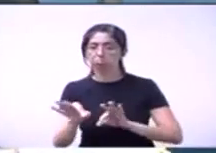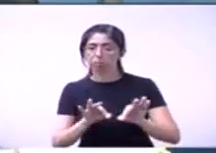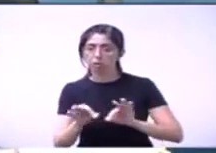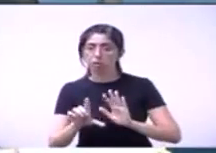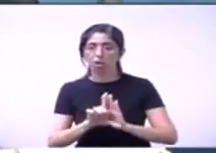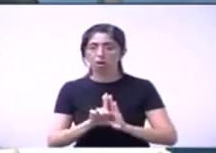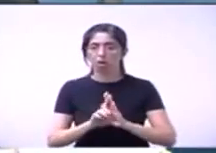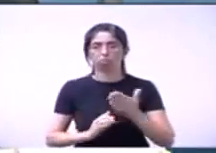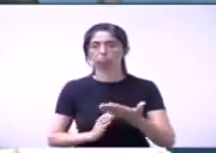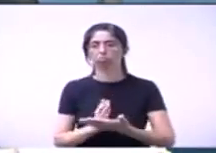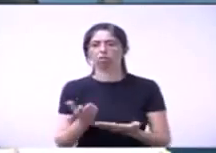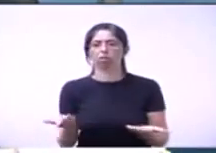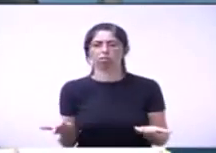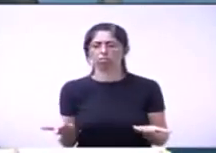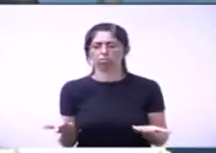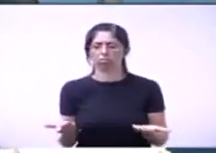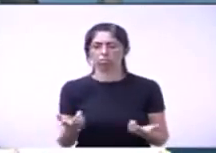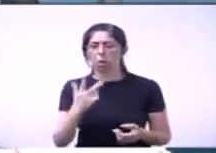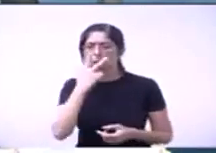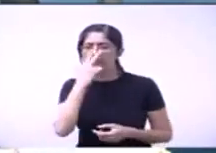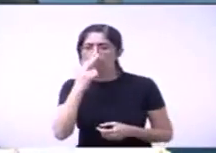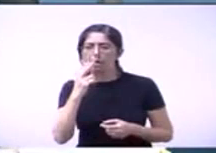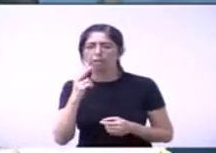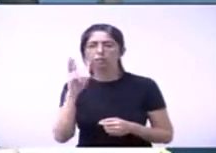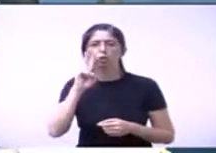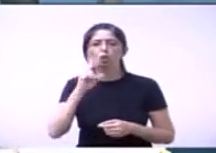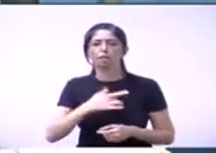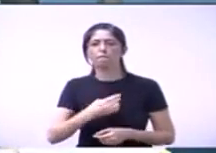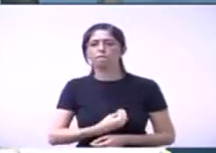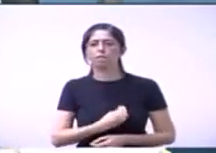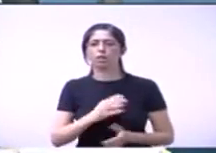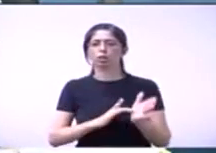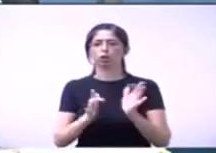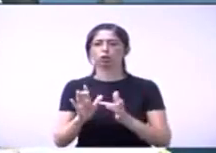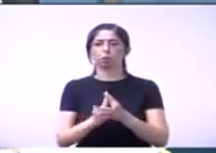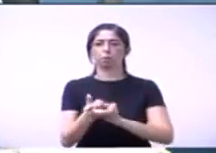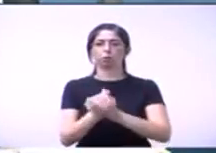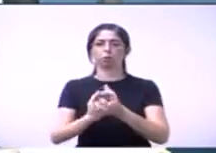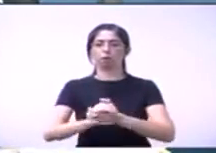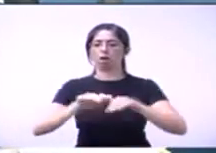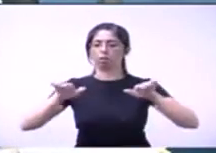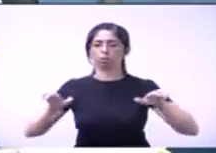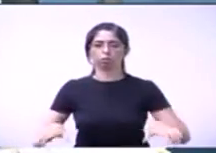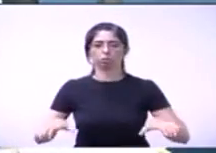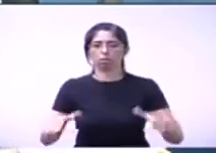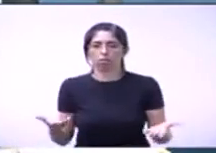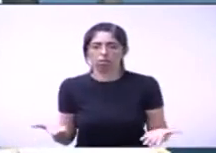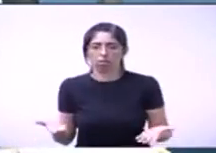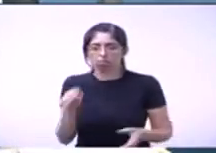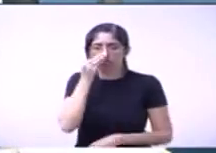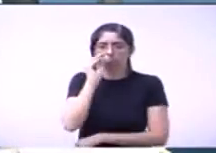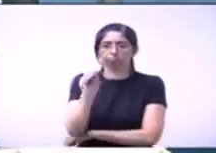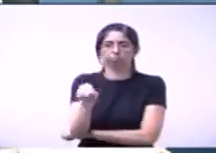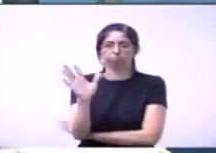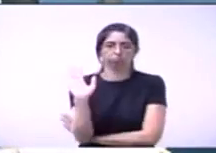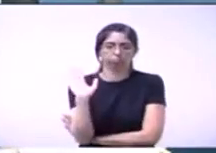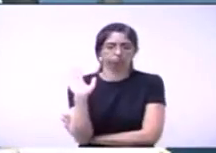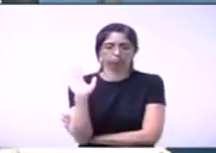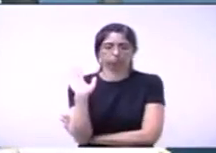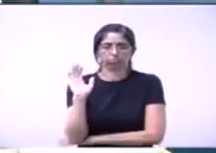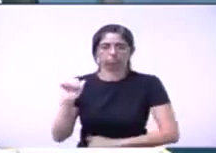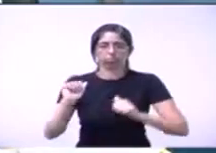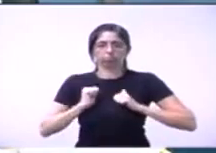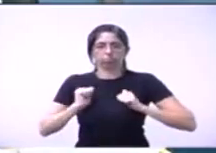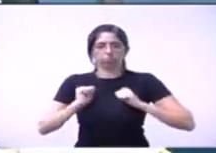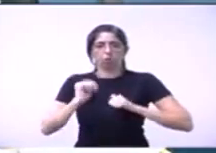Pôncio Pilatos, né? Vou fazer a minha parte e que se tem problema não é mais nada comigo. O problema não